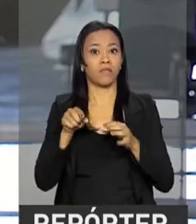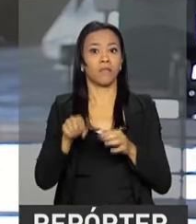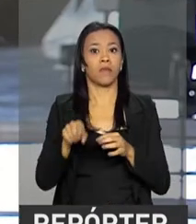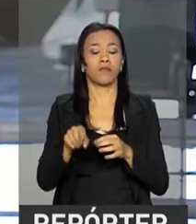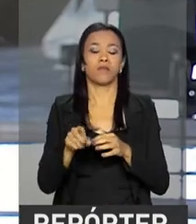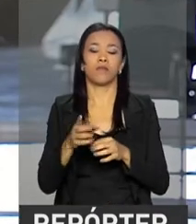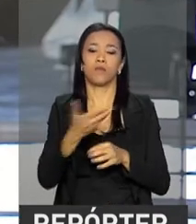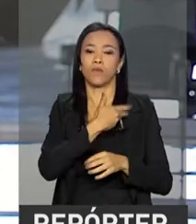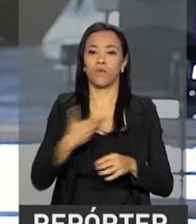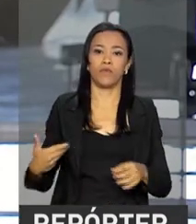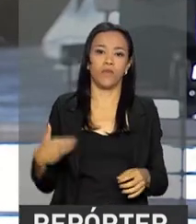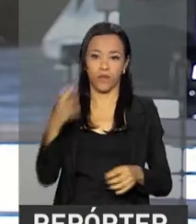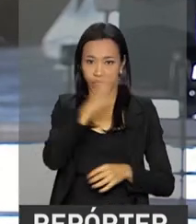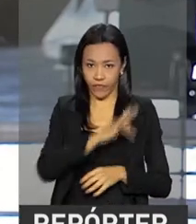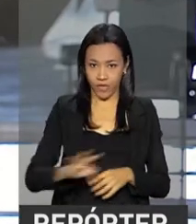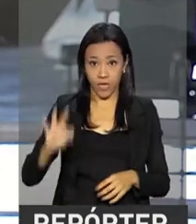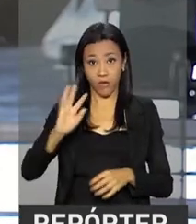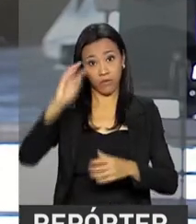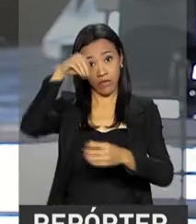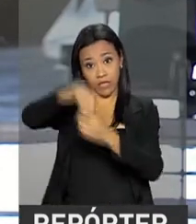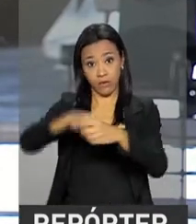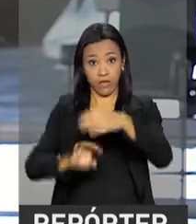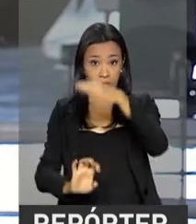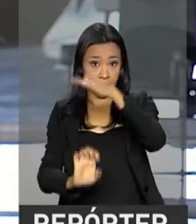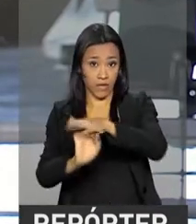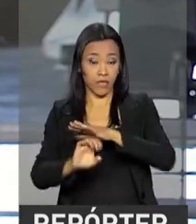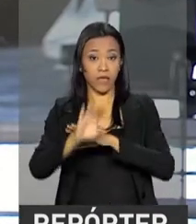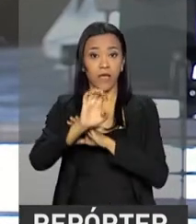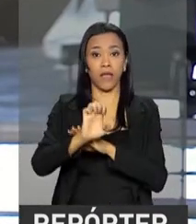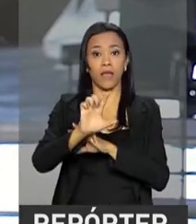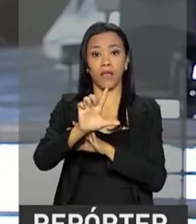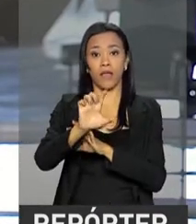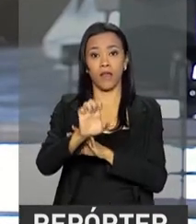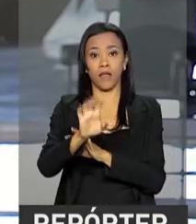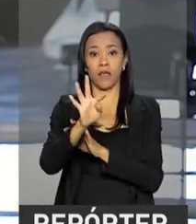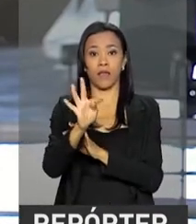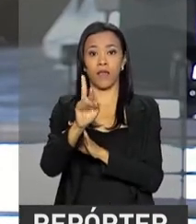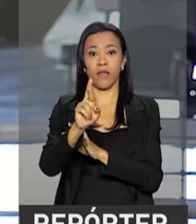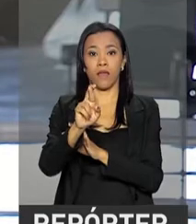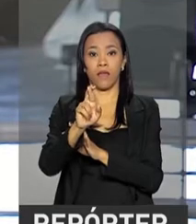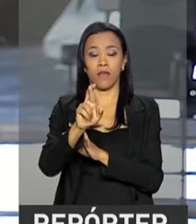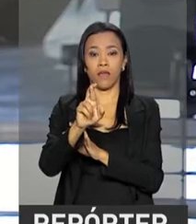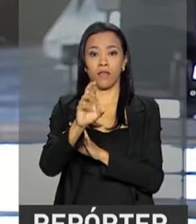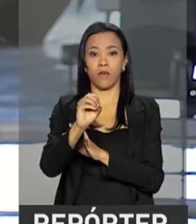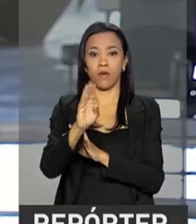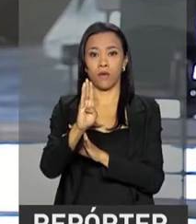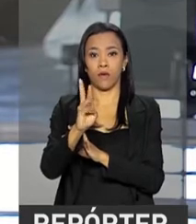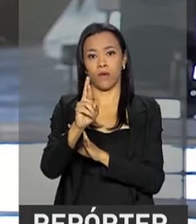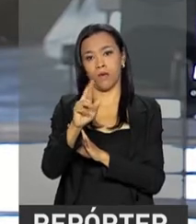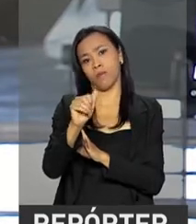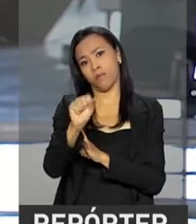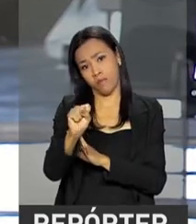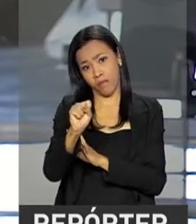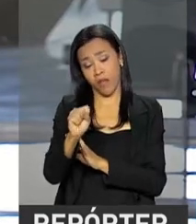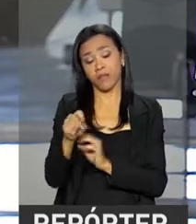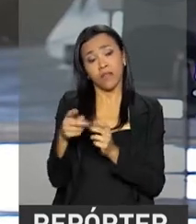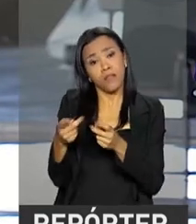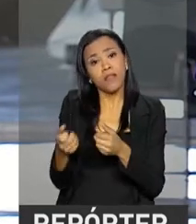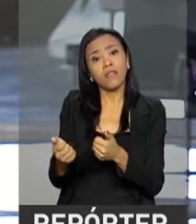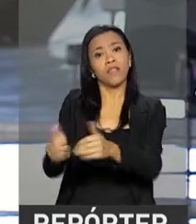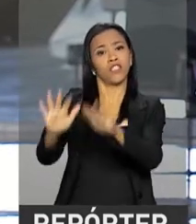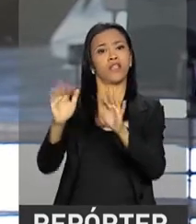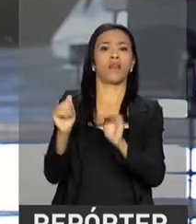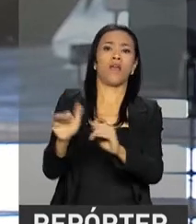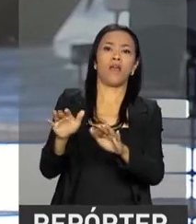eletrobrás e segundo a nota a medida é para dar mais agilidade e competitividade à empresa para conseguir